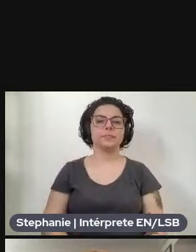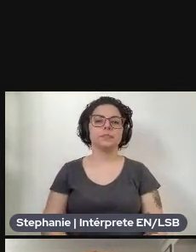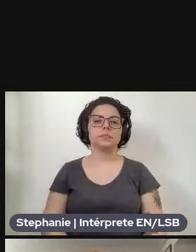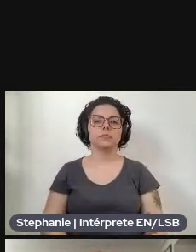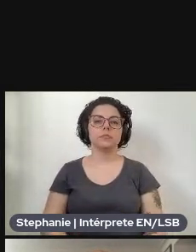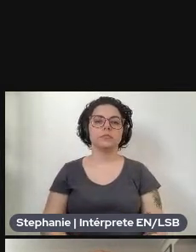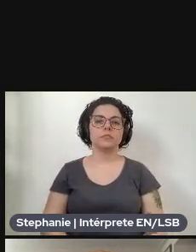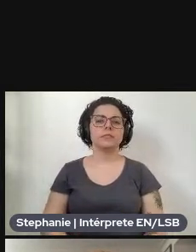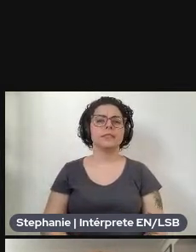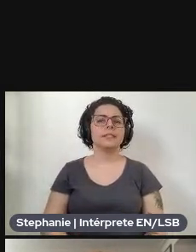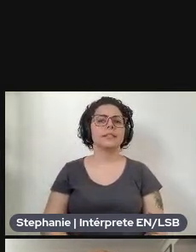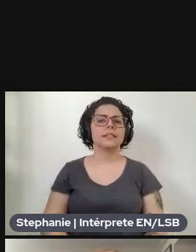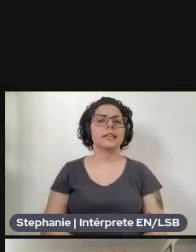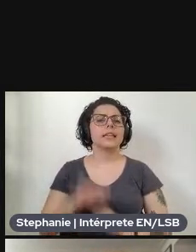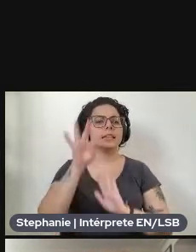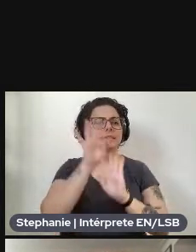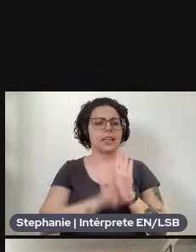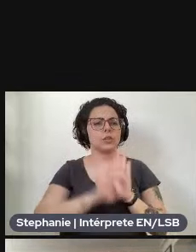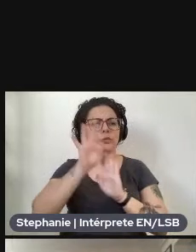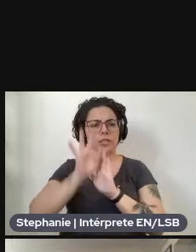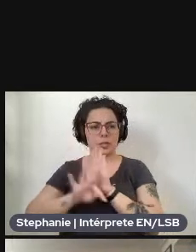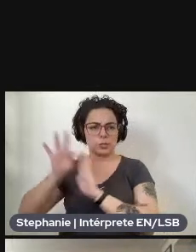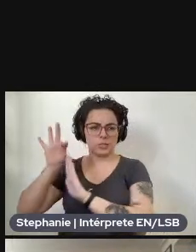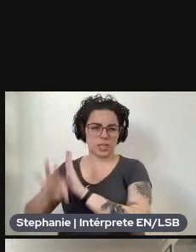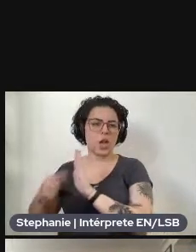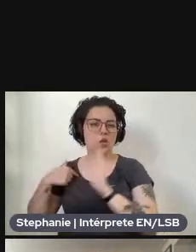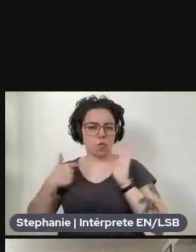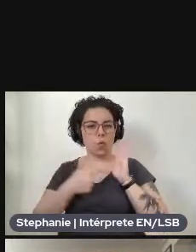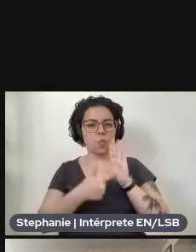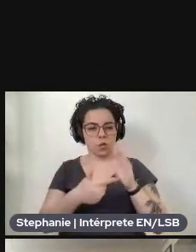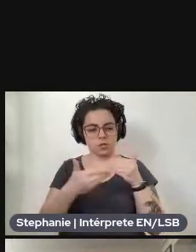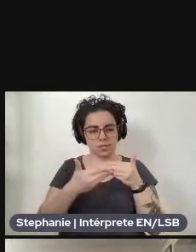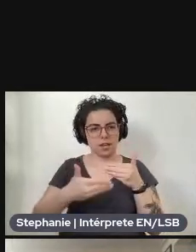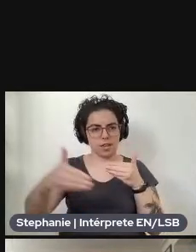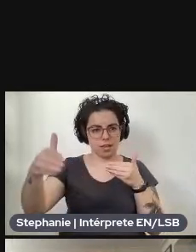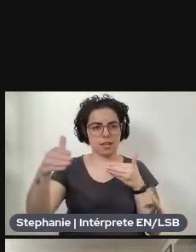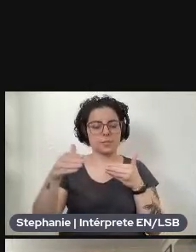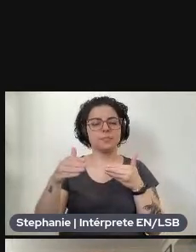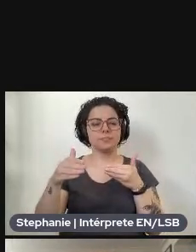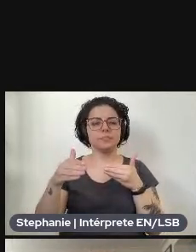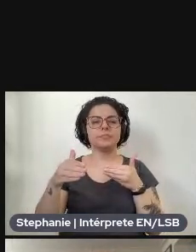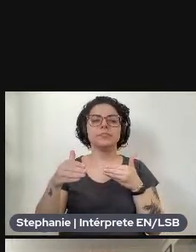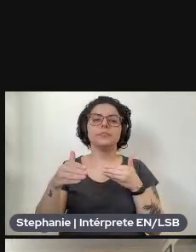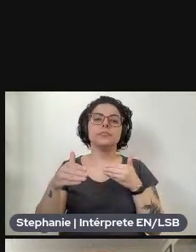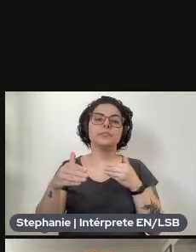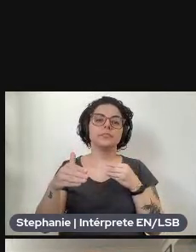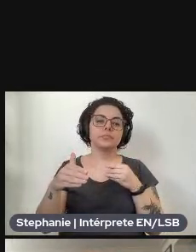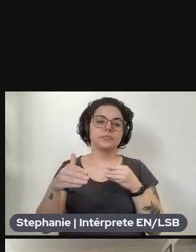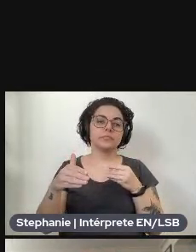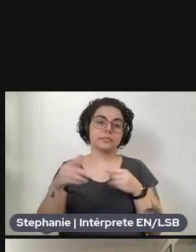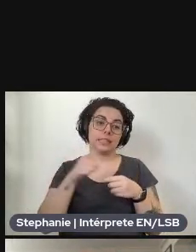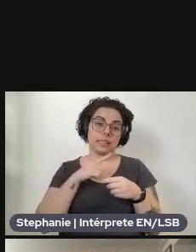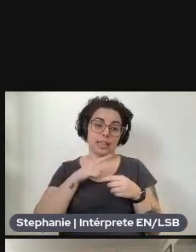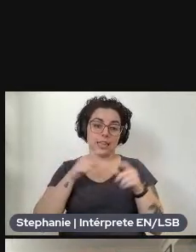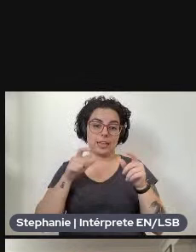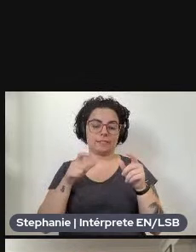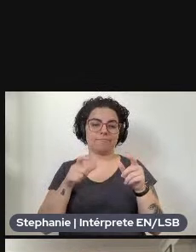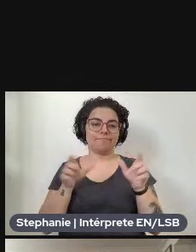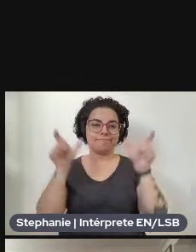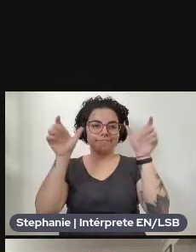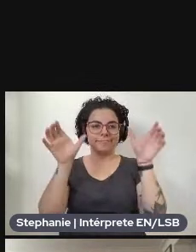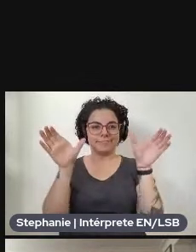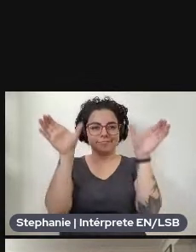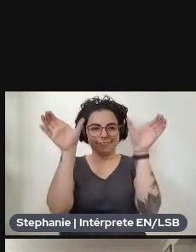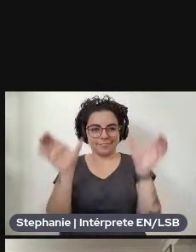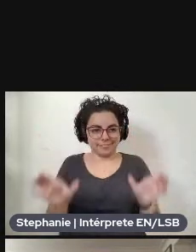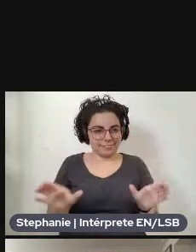dos textos que vou apresentar a seguir, que são textos escritos nas duas línguas, isto é, em português